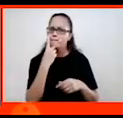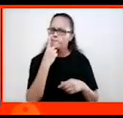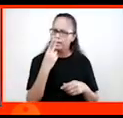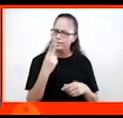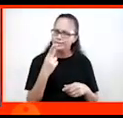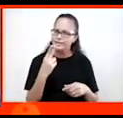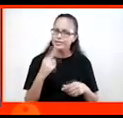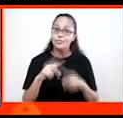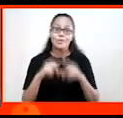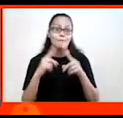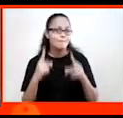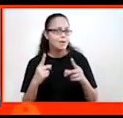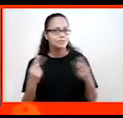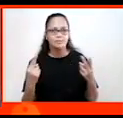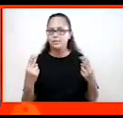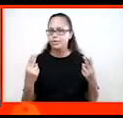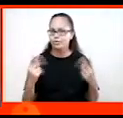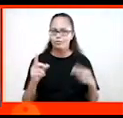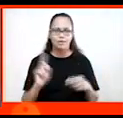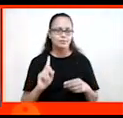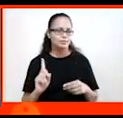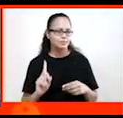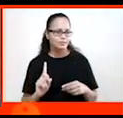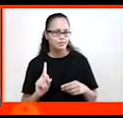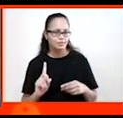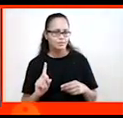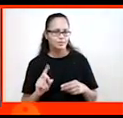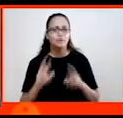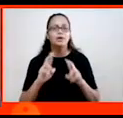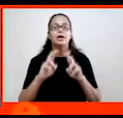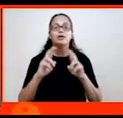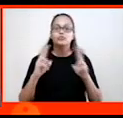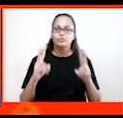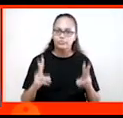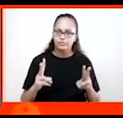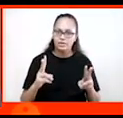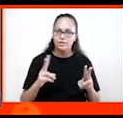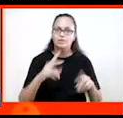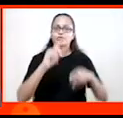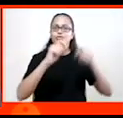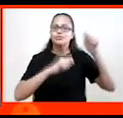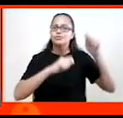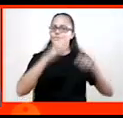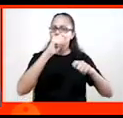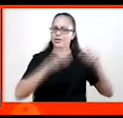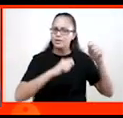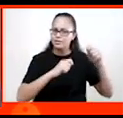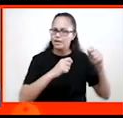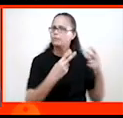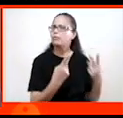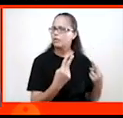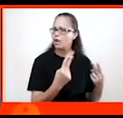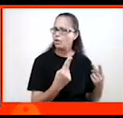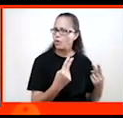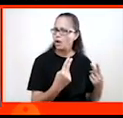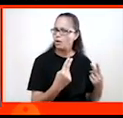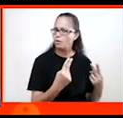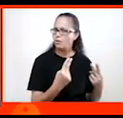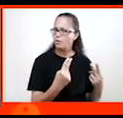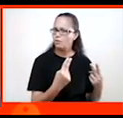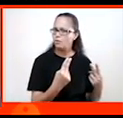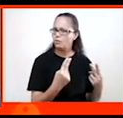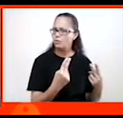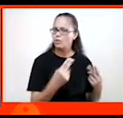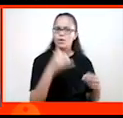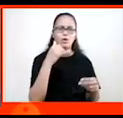mas não são iguais. Diferente dos produtos industrializados, né, que eles são padronizados, né, são exatamente iguais. Se você compra um